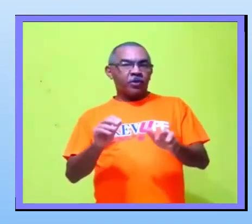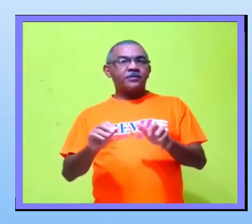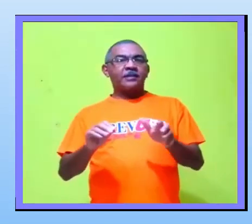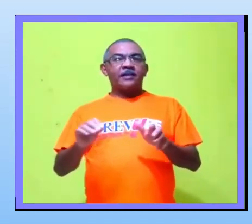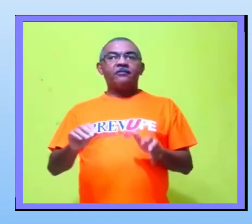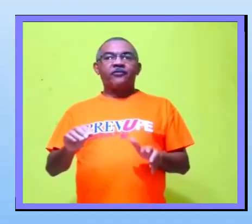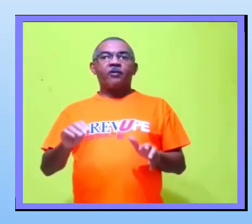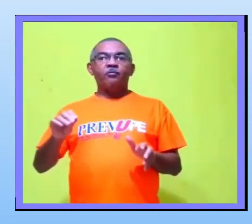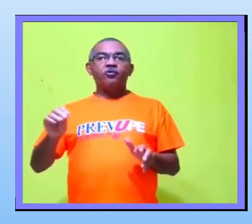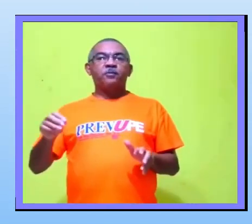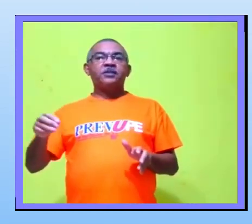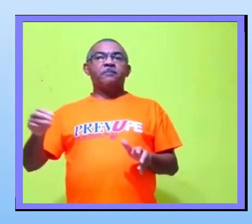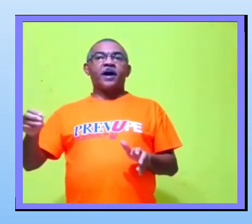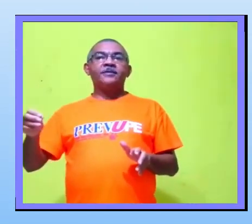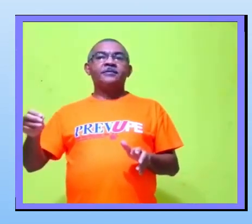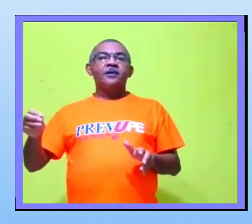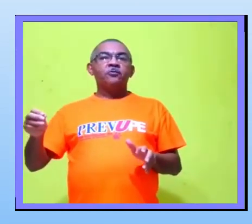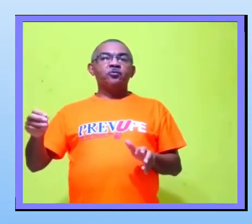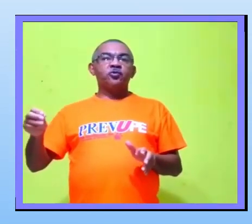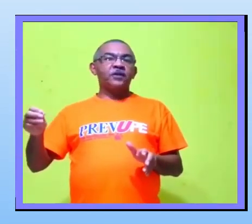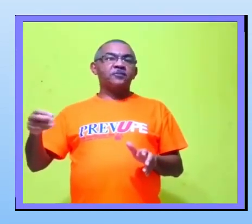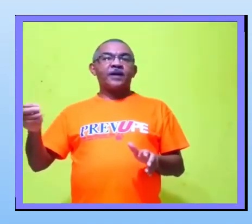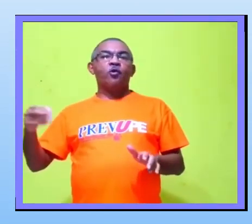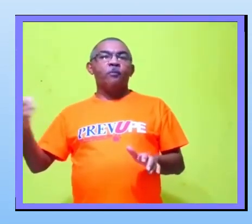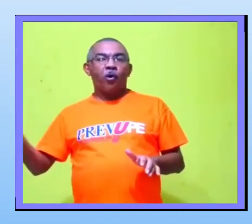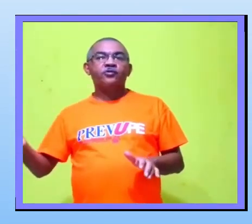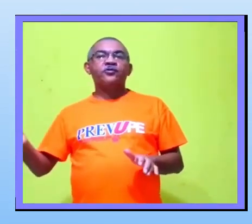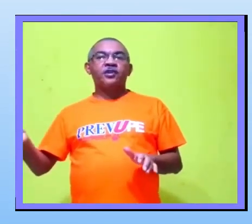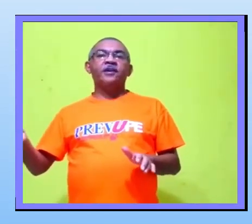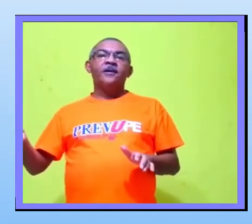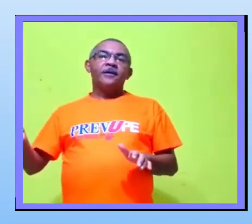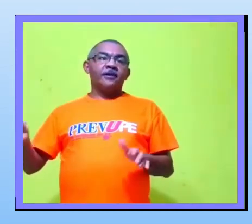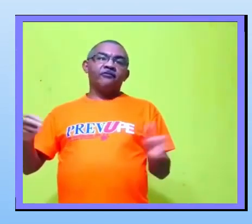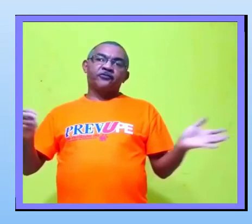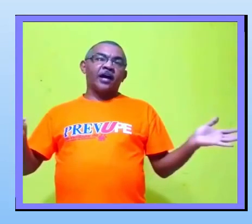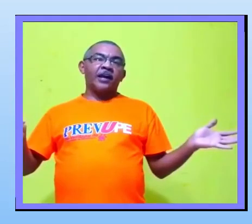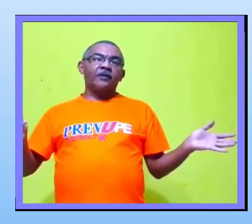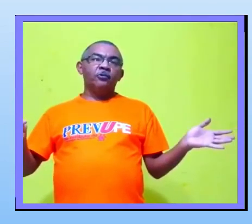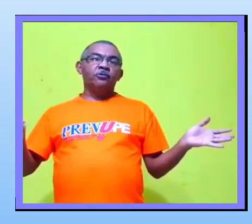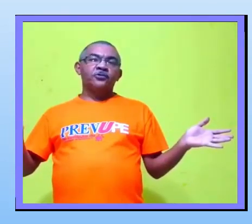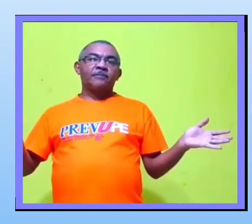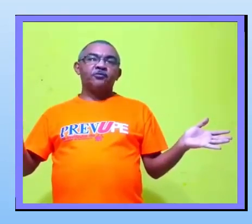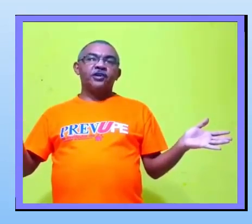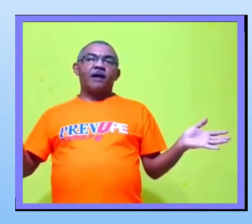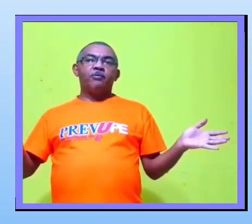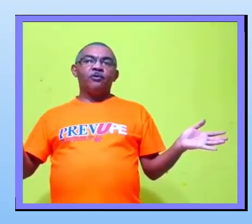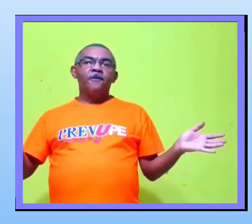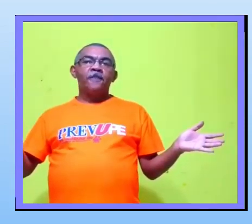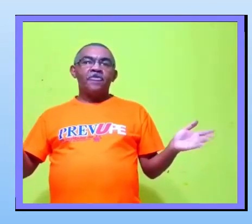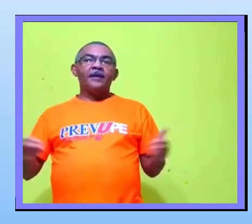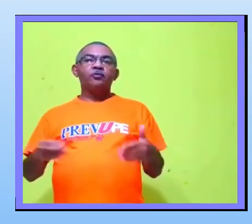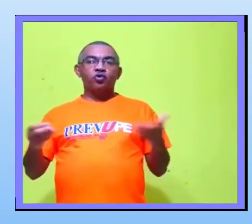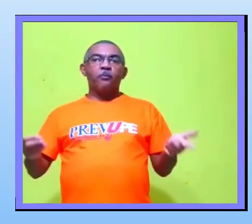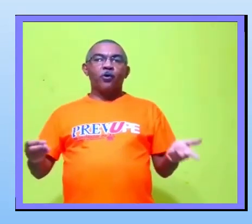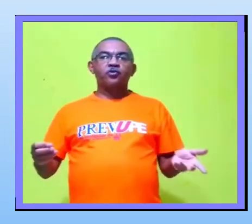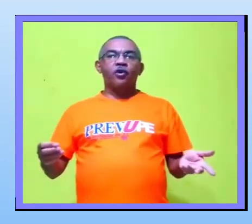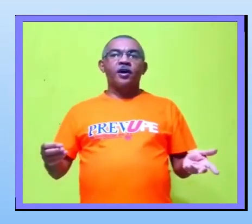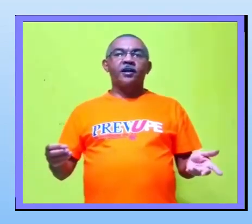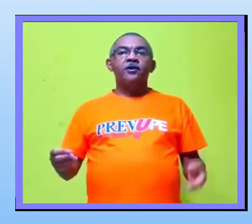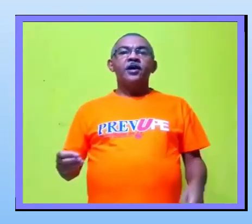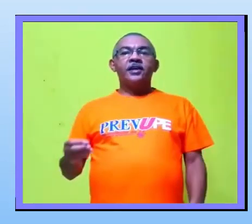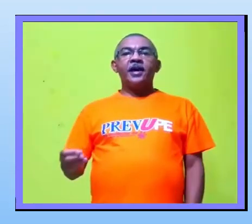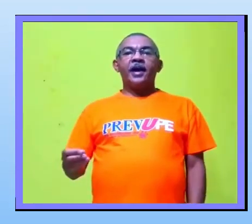composto, podemos até identificar como dos principais compostos que está lá nos átomos de carbono, né, nos